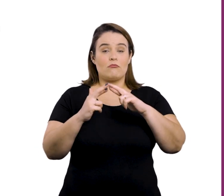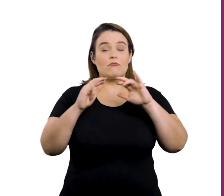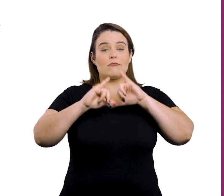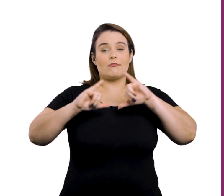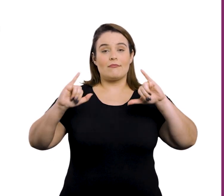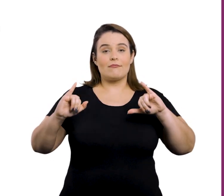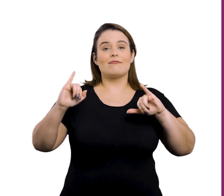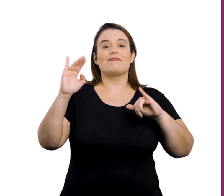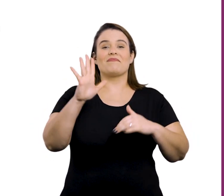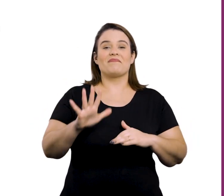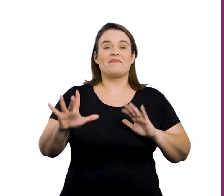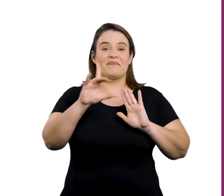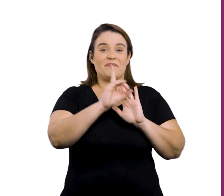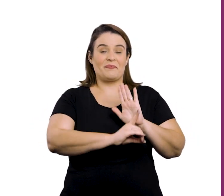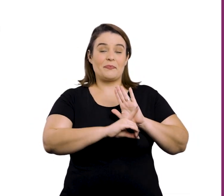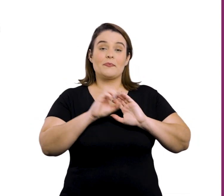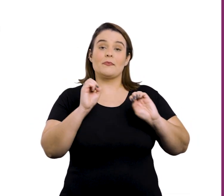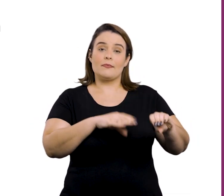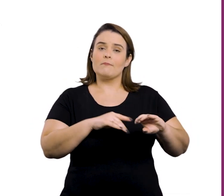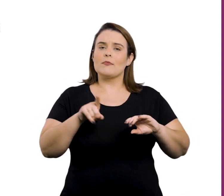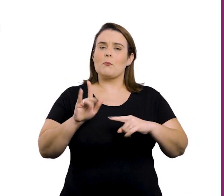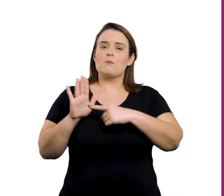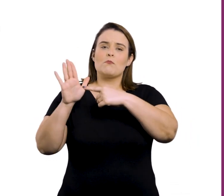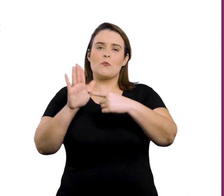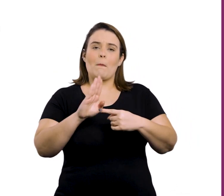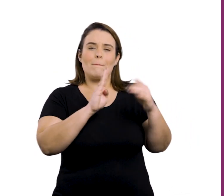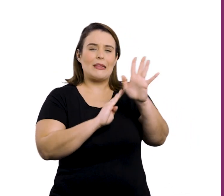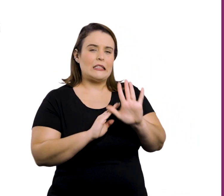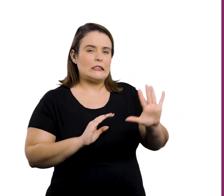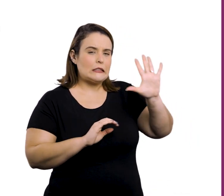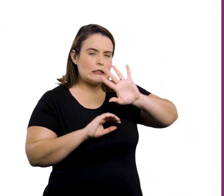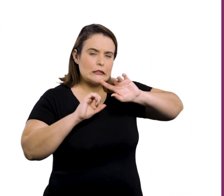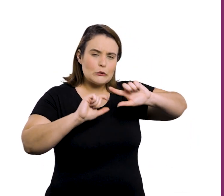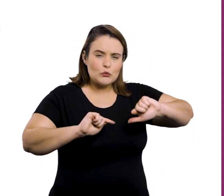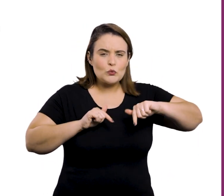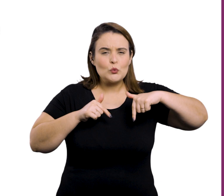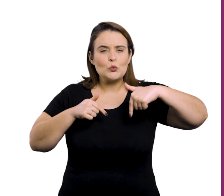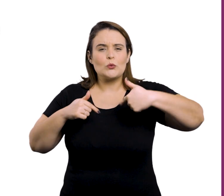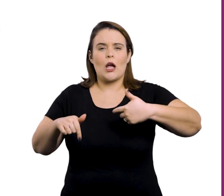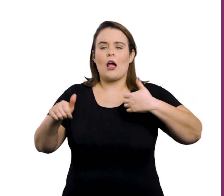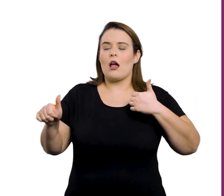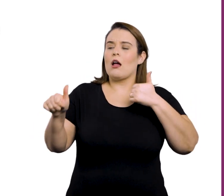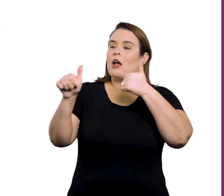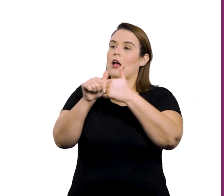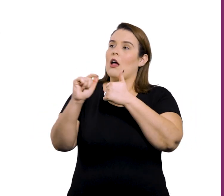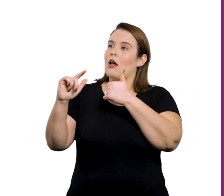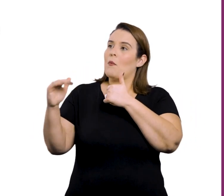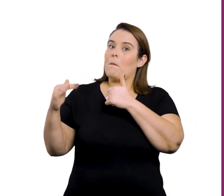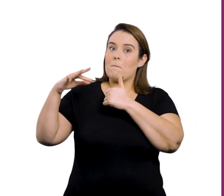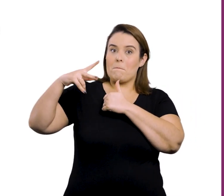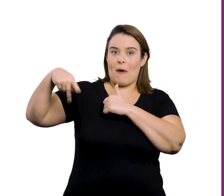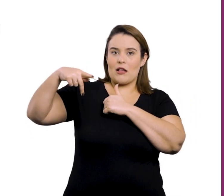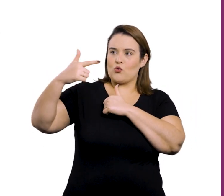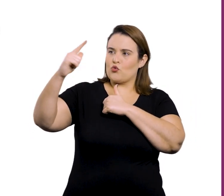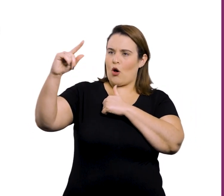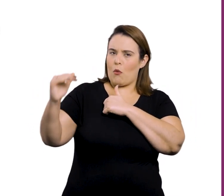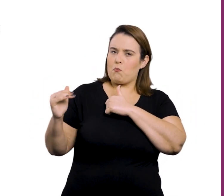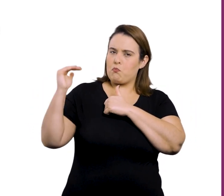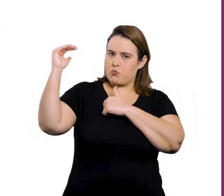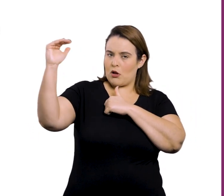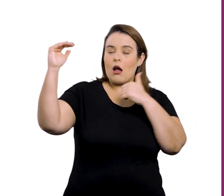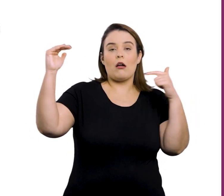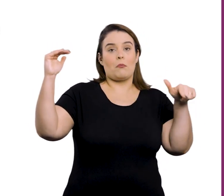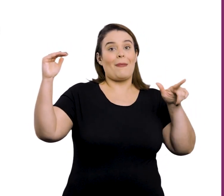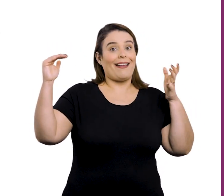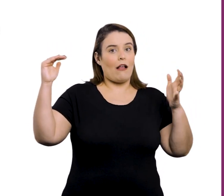Campanha Nacional pelo Direito à Educação, representa o esforço do Brasil em se aproximar dos países mais desenvolvidos do